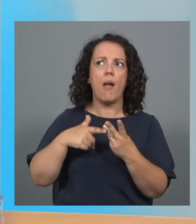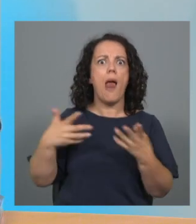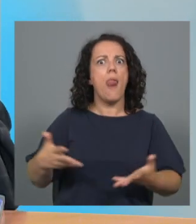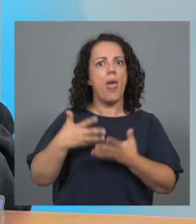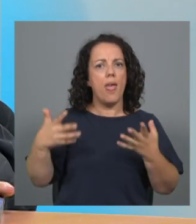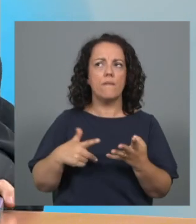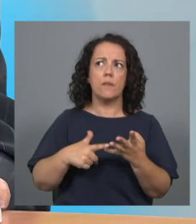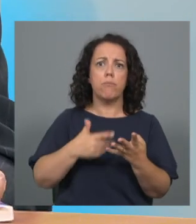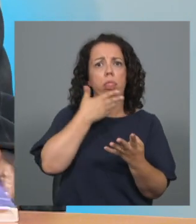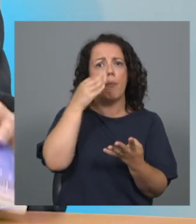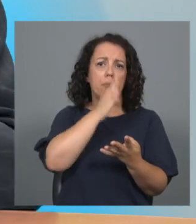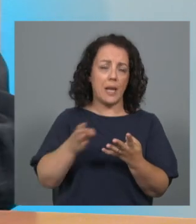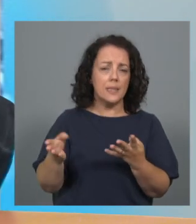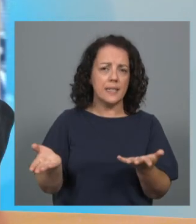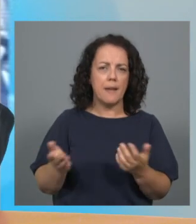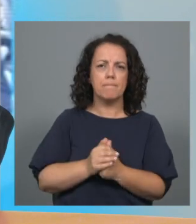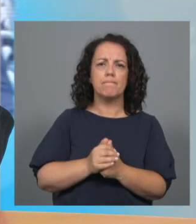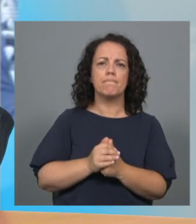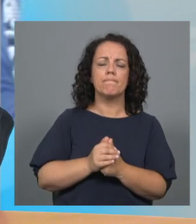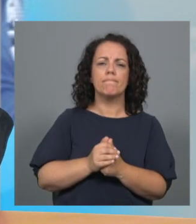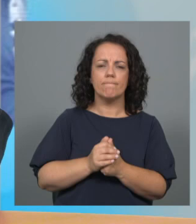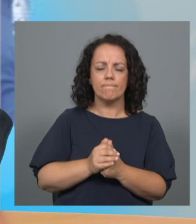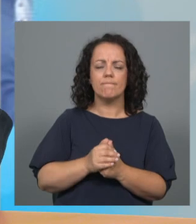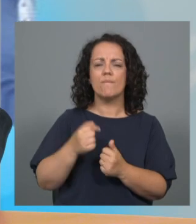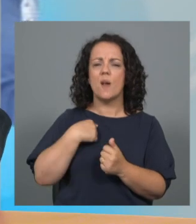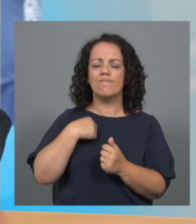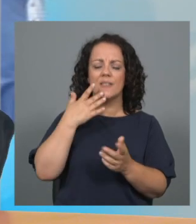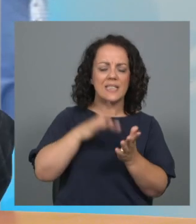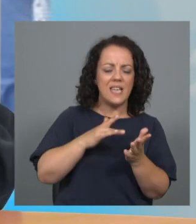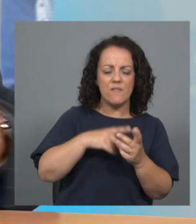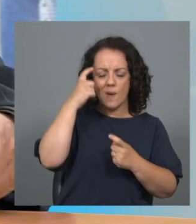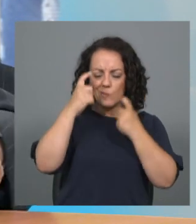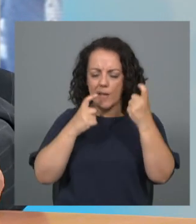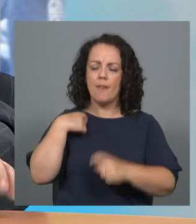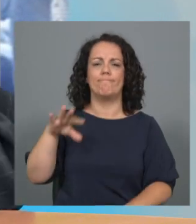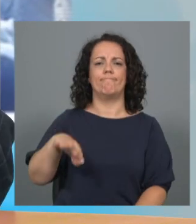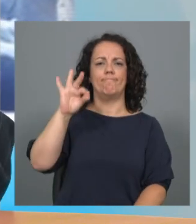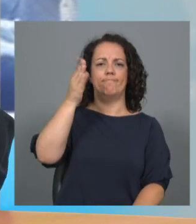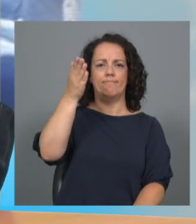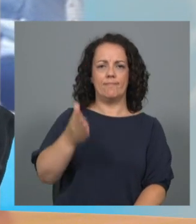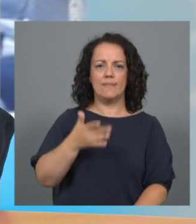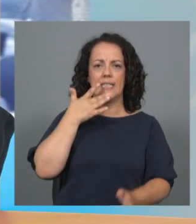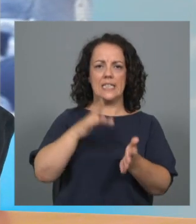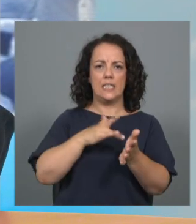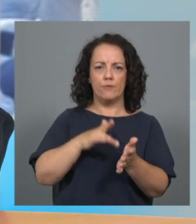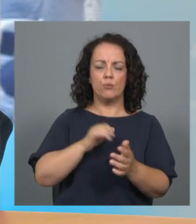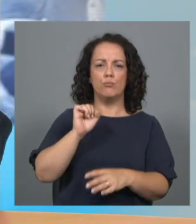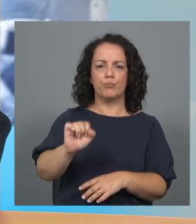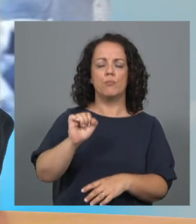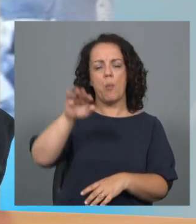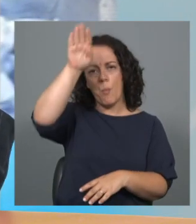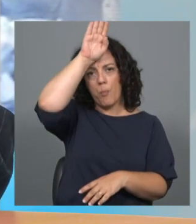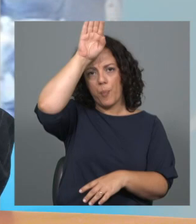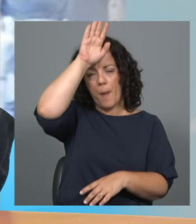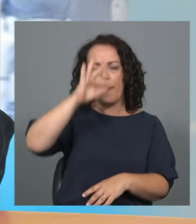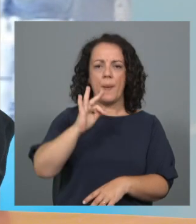prática. E entre as obras que passaram por minhas mãos, encontrei um livro do Papa Francisco que